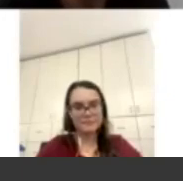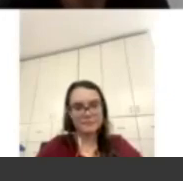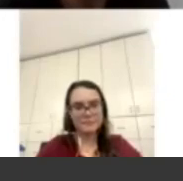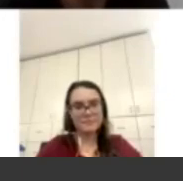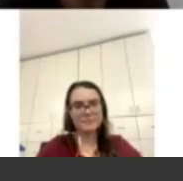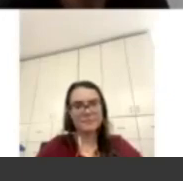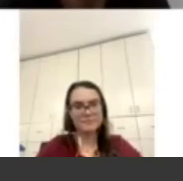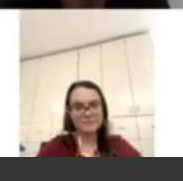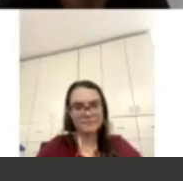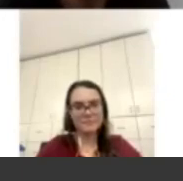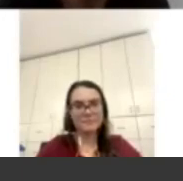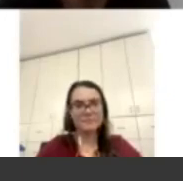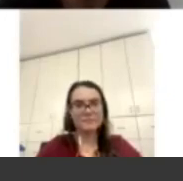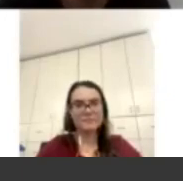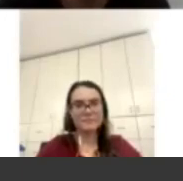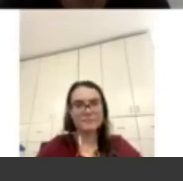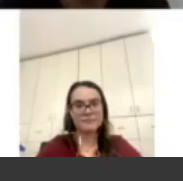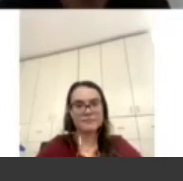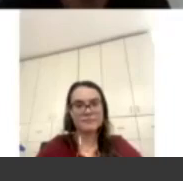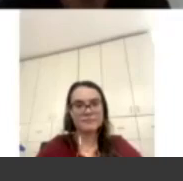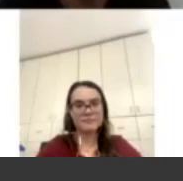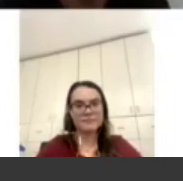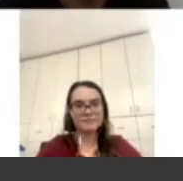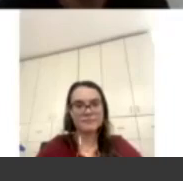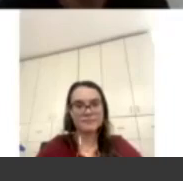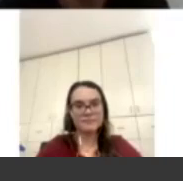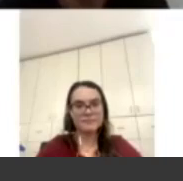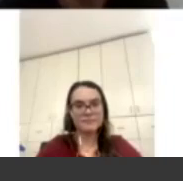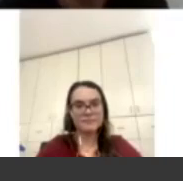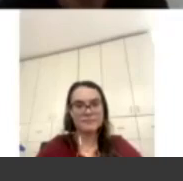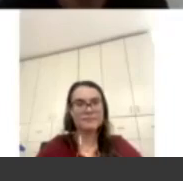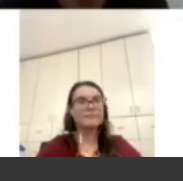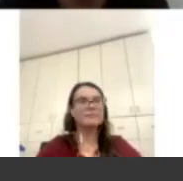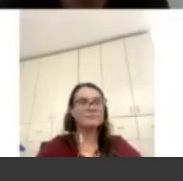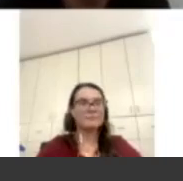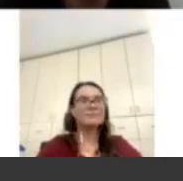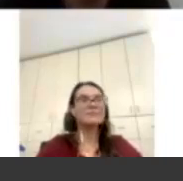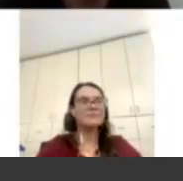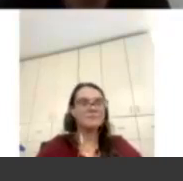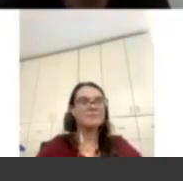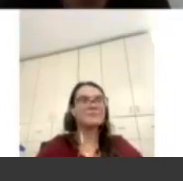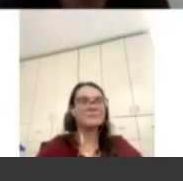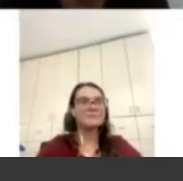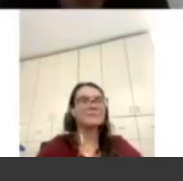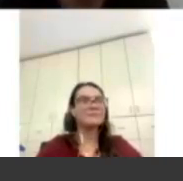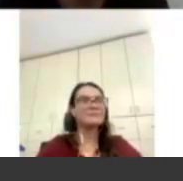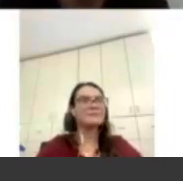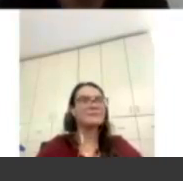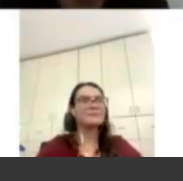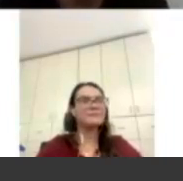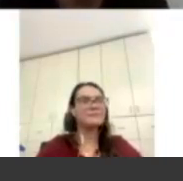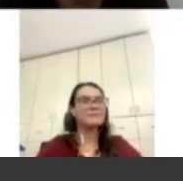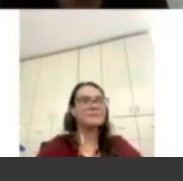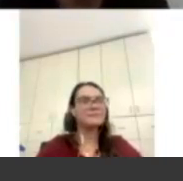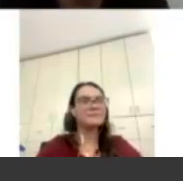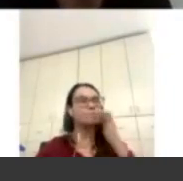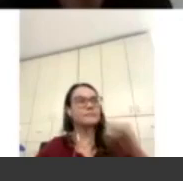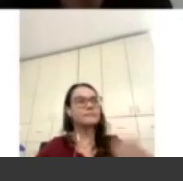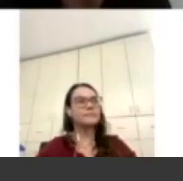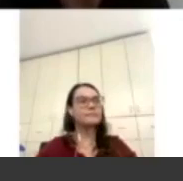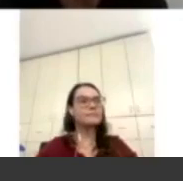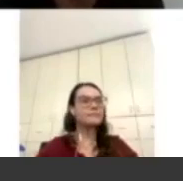bit.ly/programa PAC Brasil. Já até colocaram ali nos comentários, que aí você consegue fazer o download desse material, que já está disponível ali. A gente lançou na terça-feira